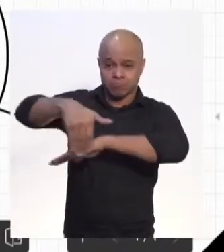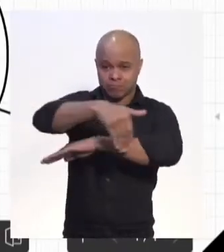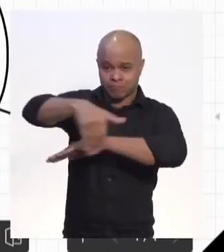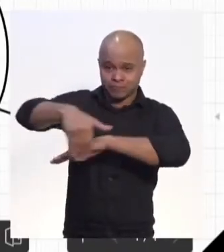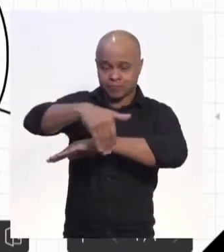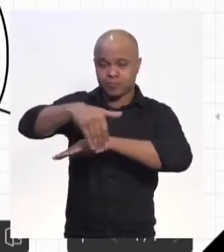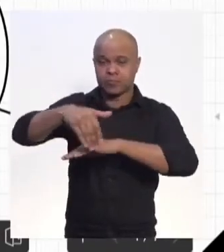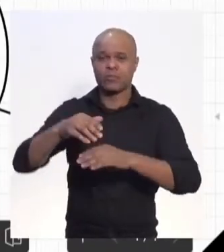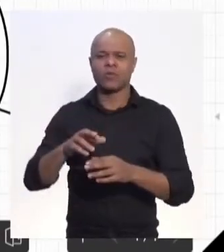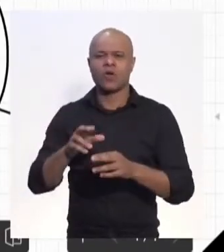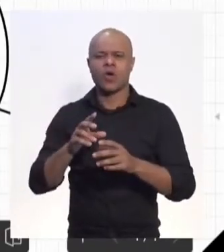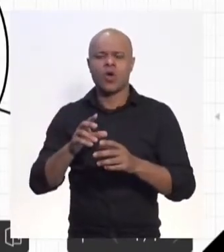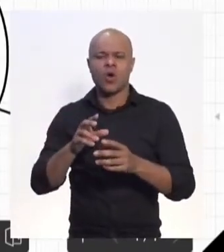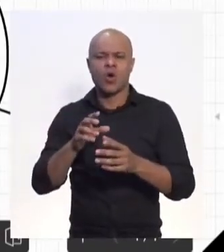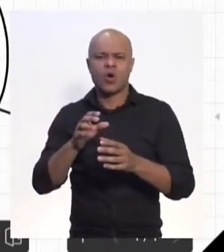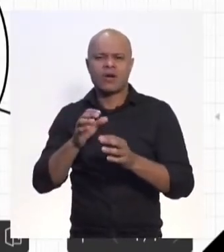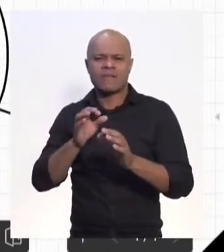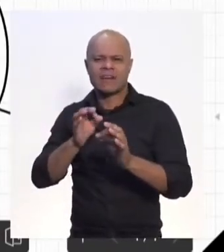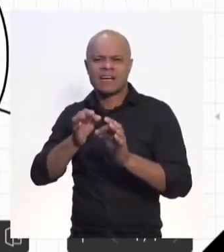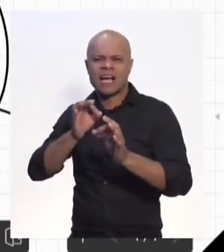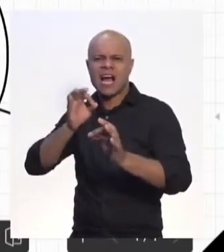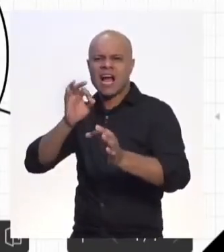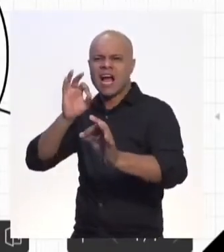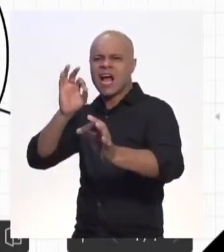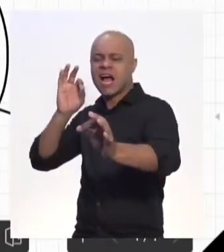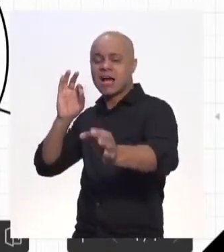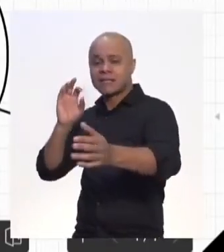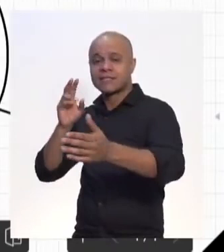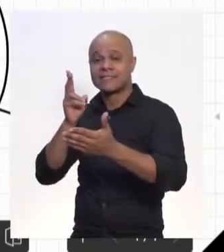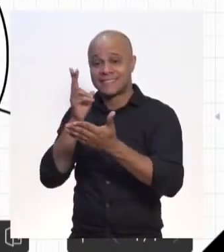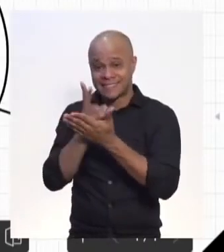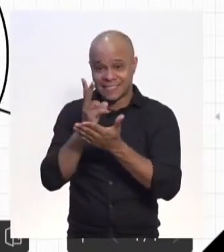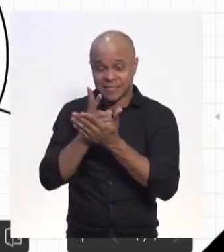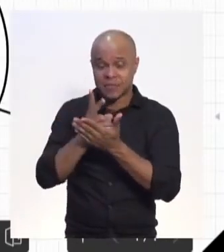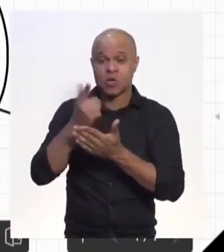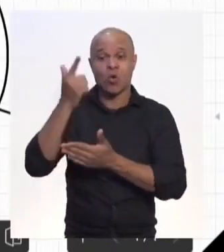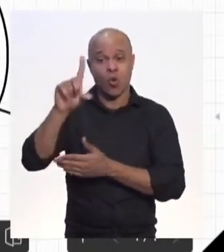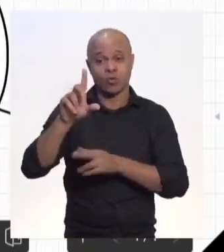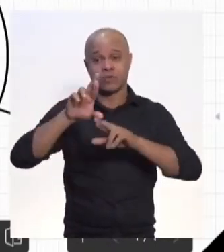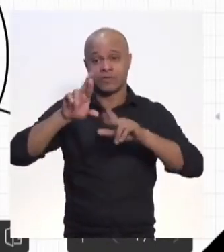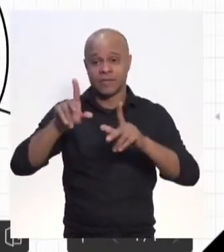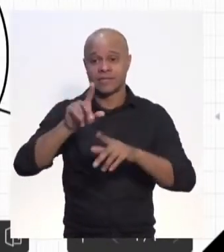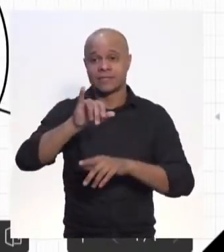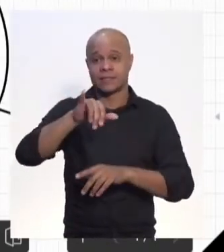e aí qual é a característica? Essas rodovias têm sempre número ímpar.